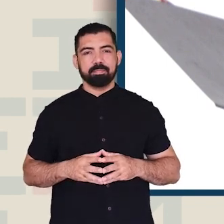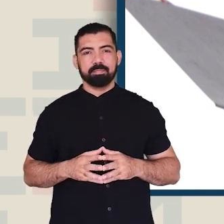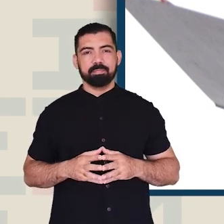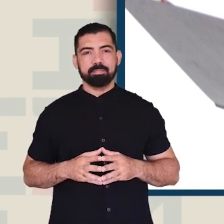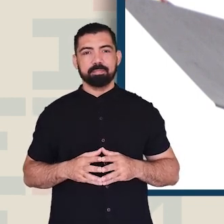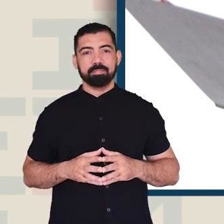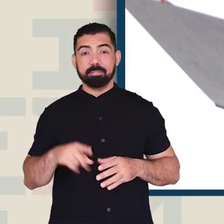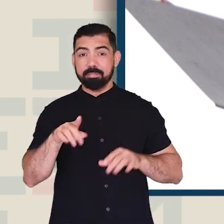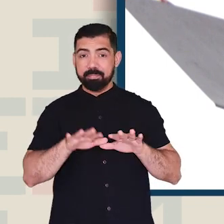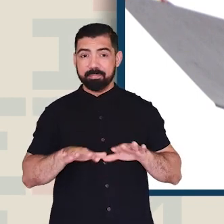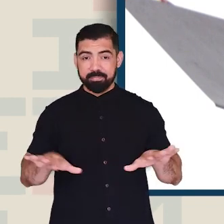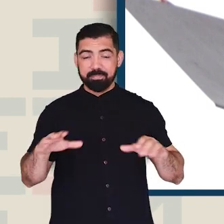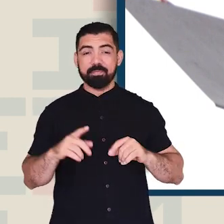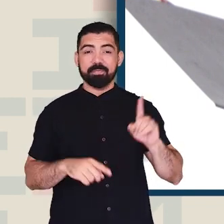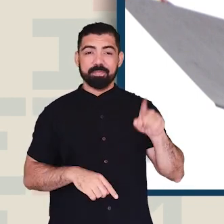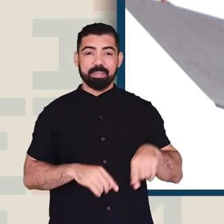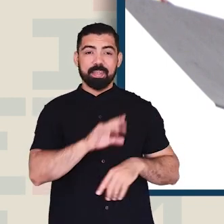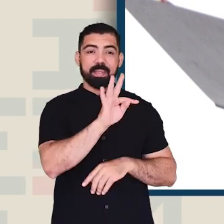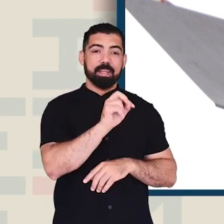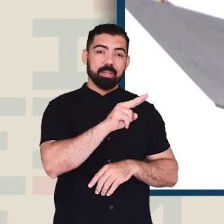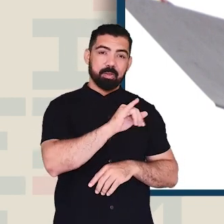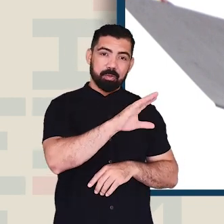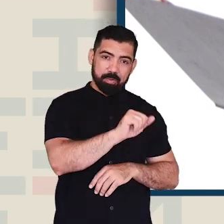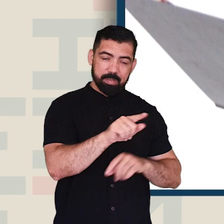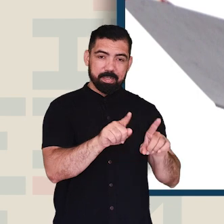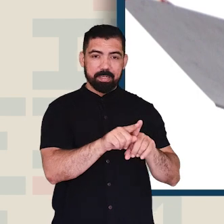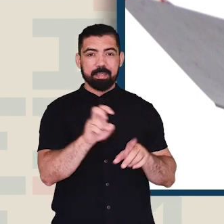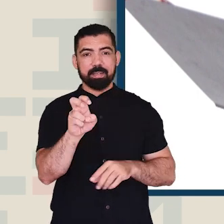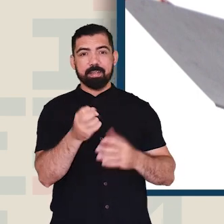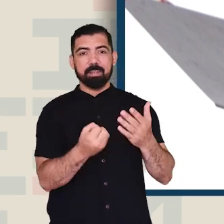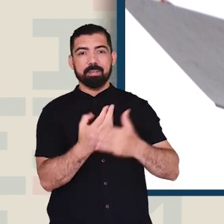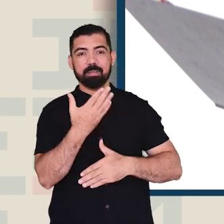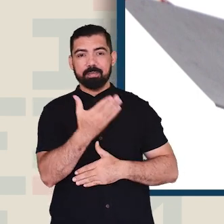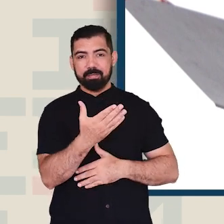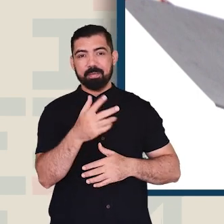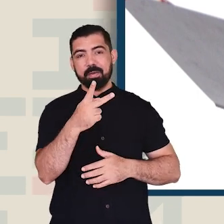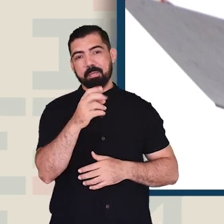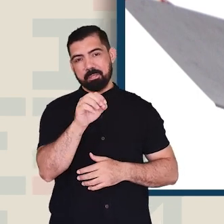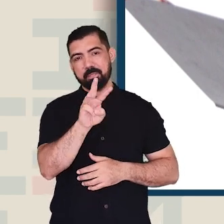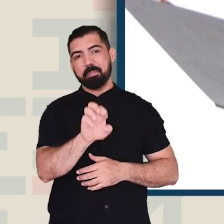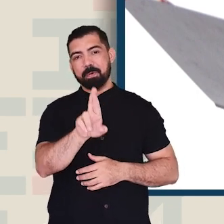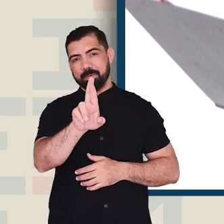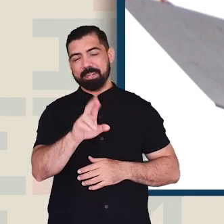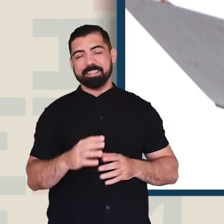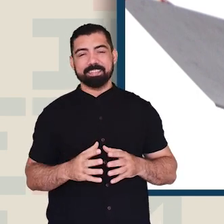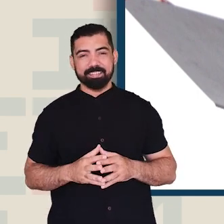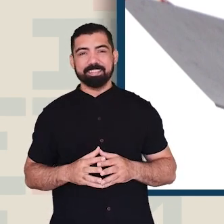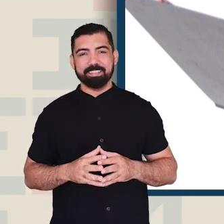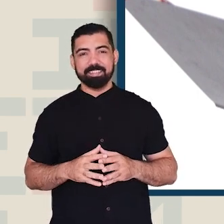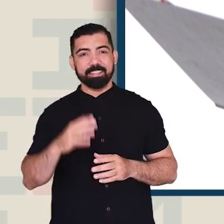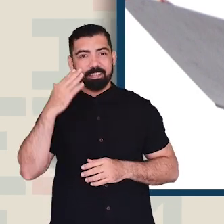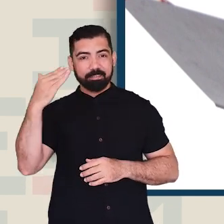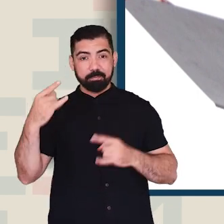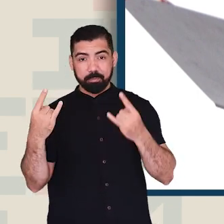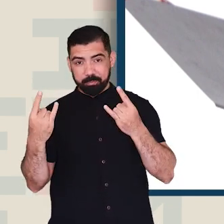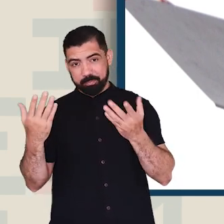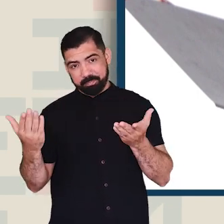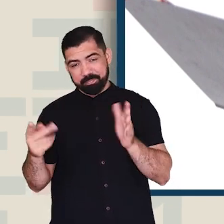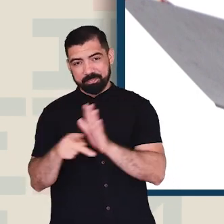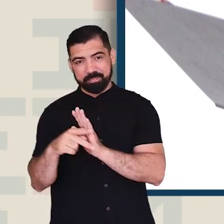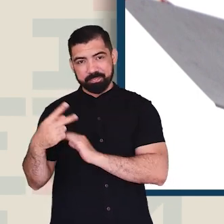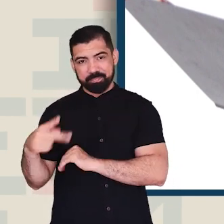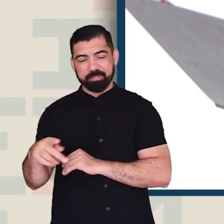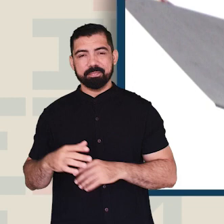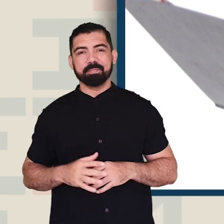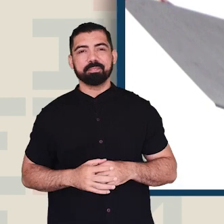É exatamente o intervalo de tônica e quinta, que gerou o power chord. Tão famoso no rock.